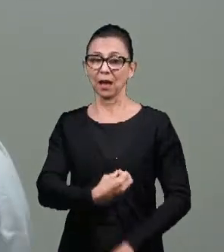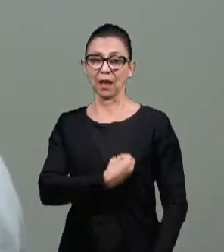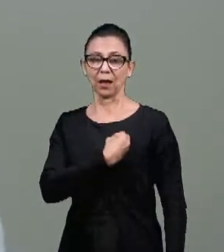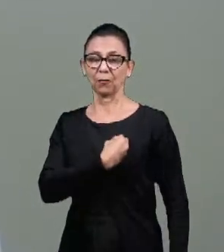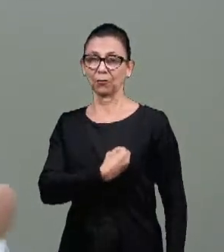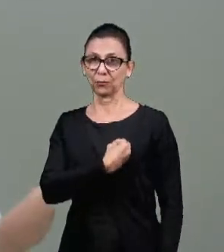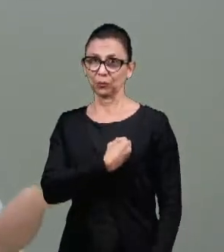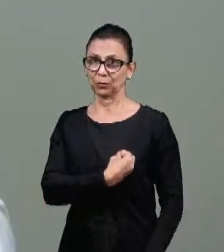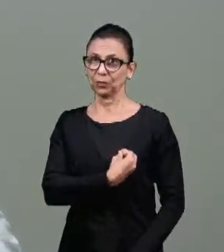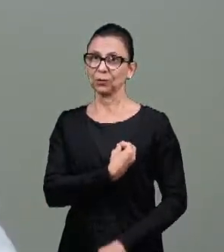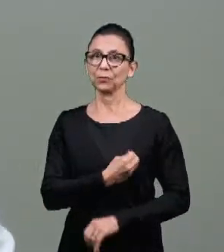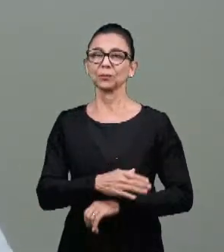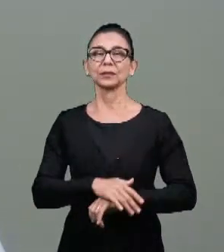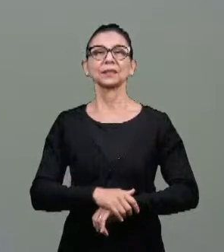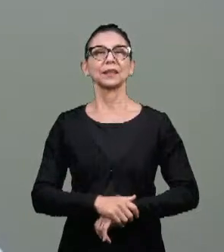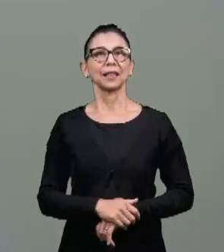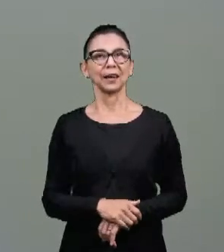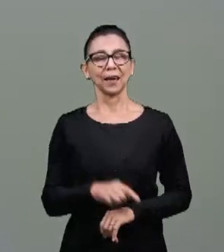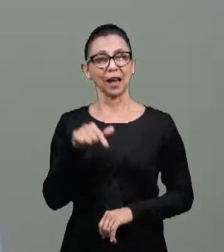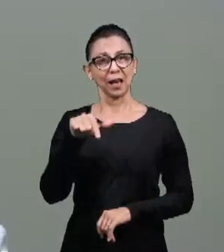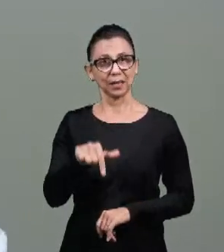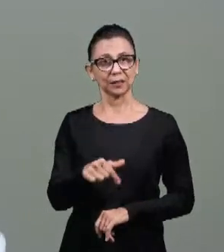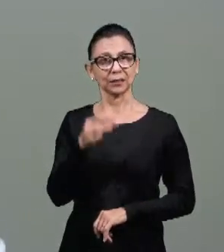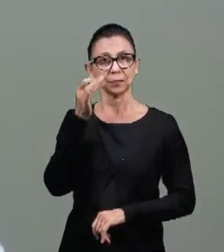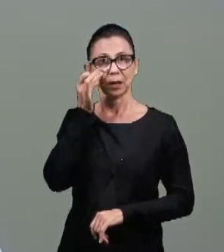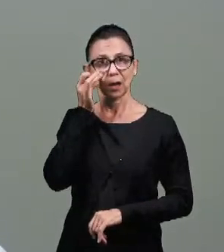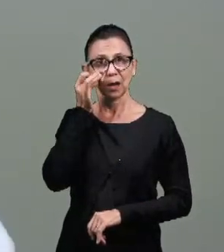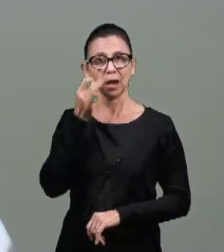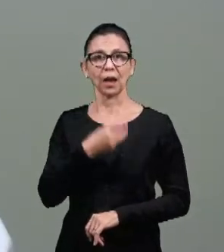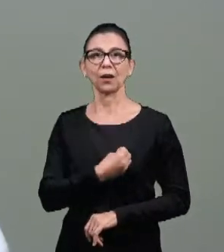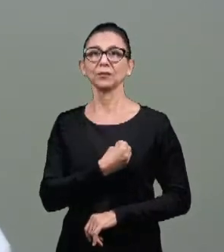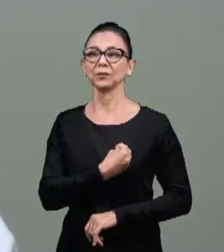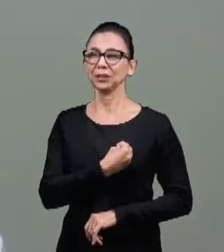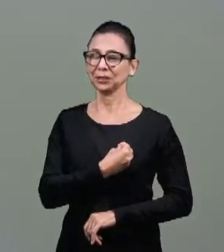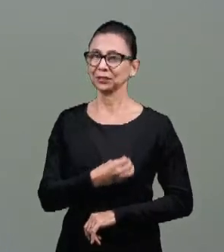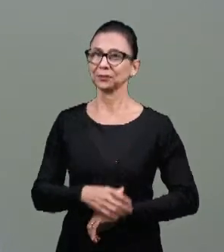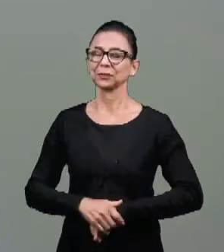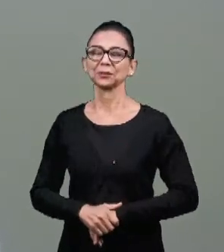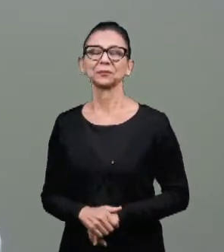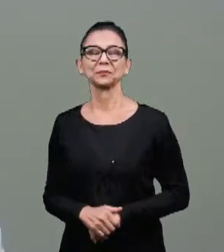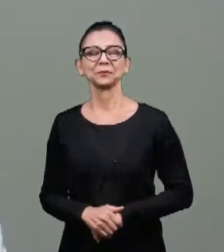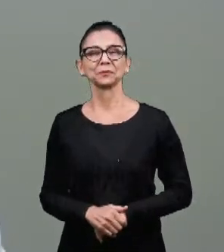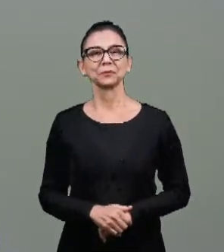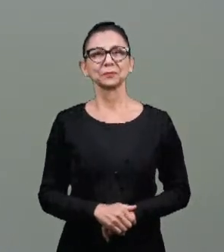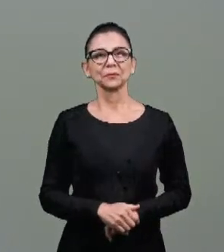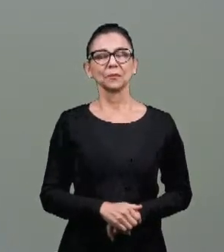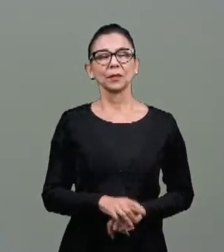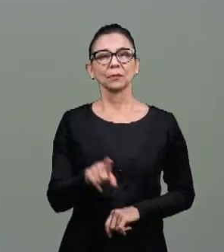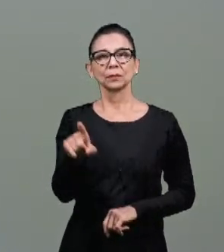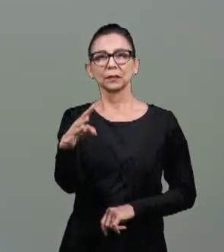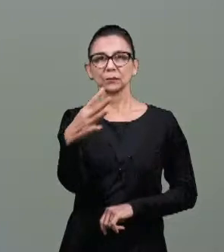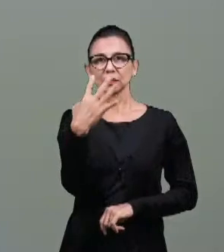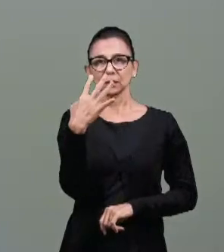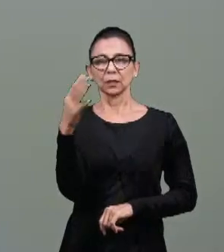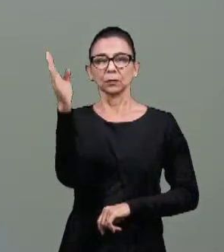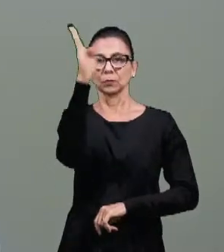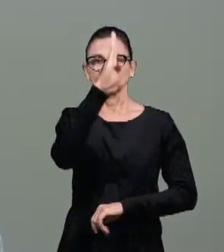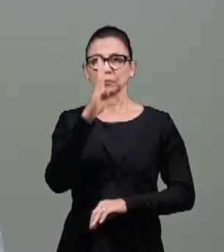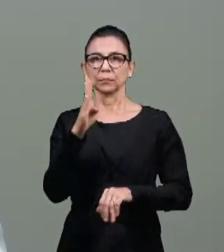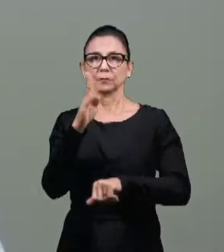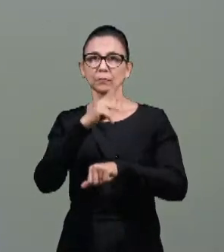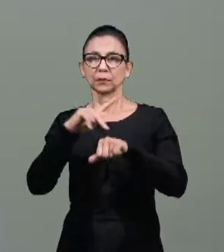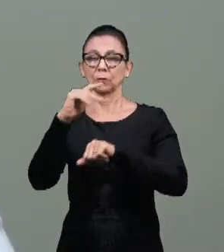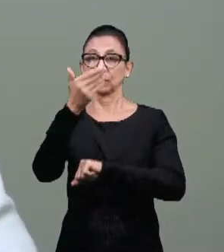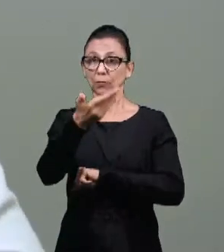E nós estamos ao vivo nesse momento. Estamos ao vivo agora. E vai continuar ao vivo, você vai nos acompanhar no Brasil e no exterior. Daqui a pouco o pastor